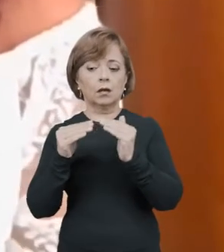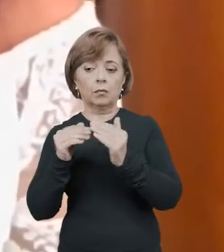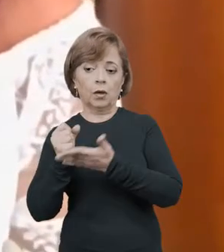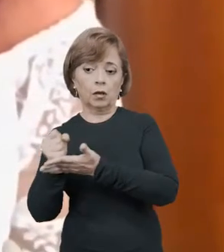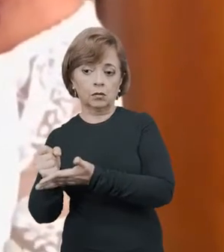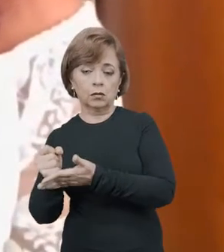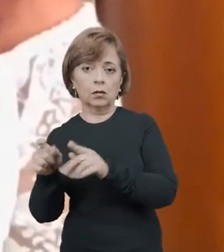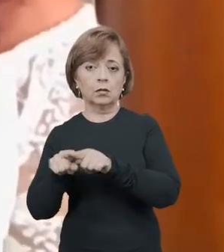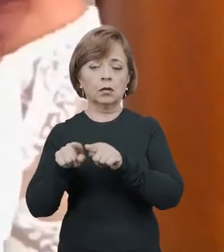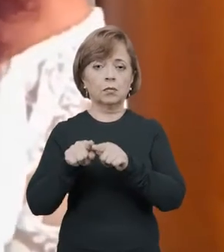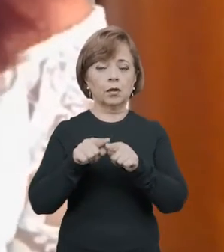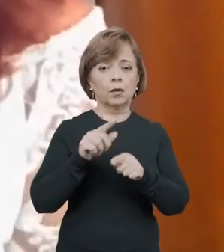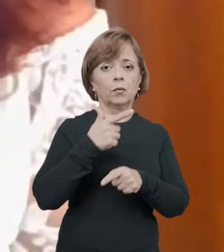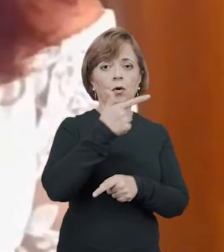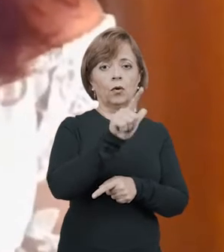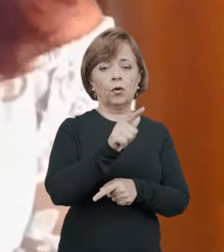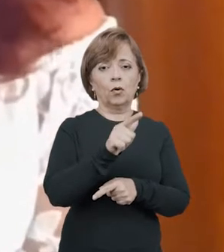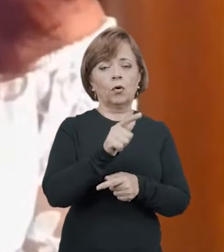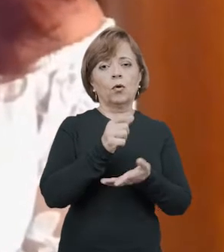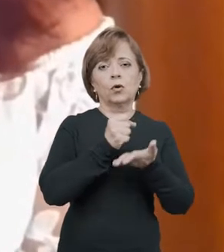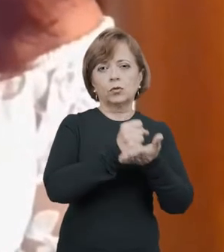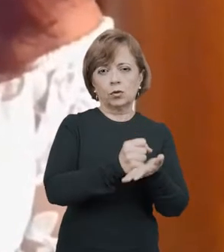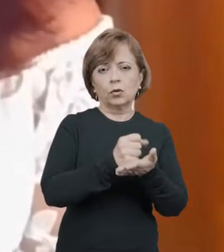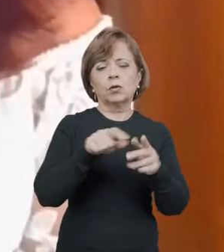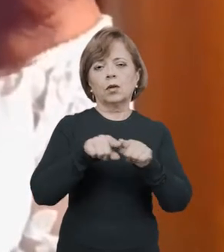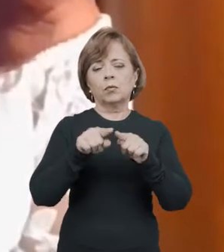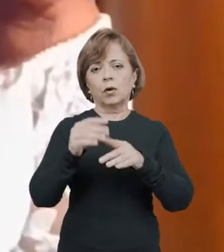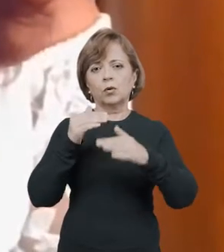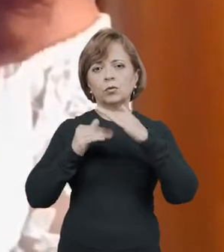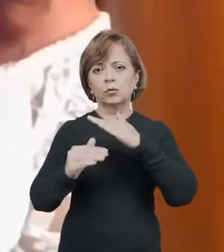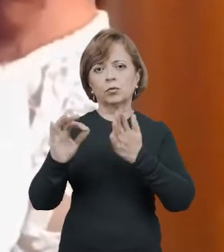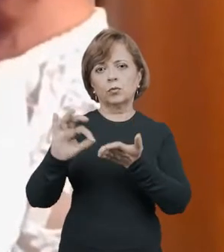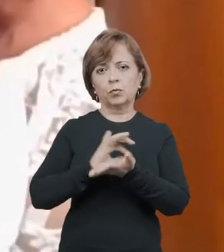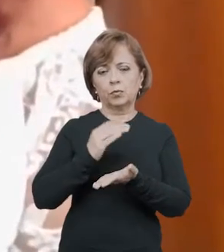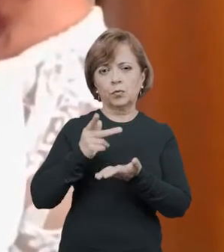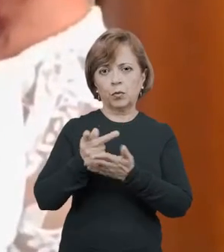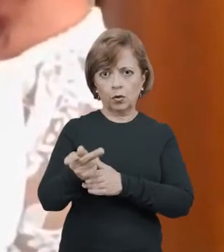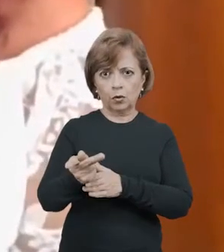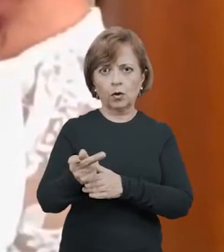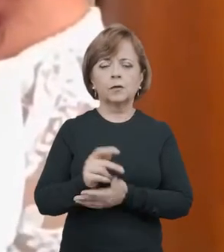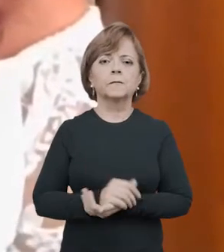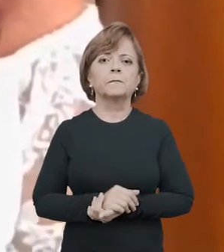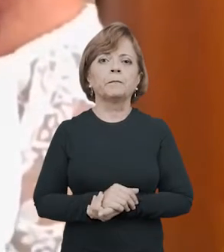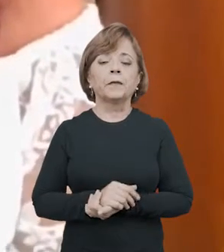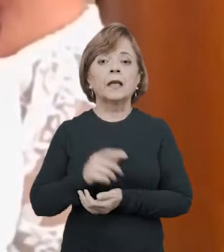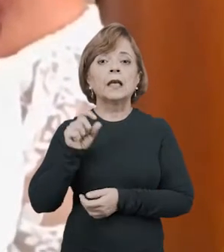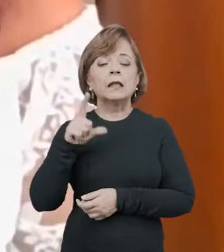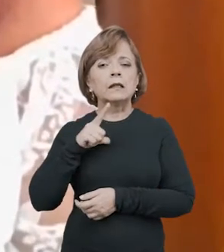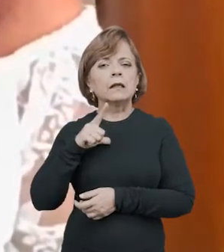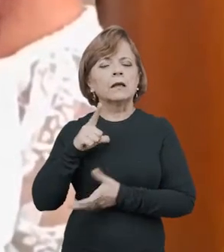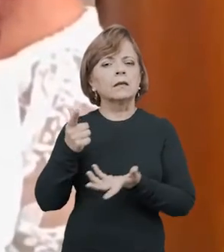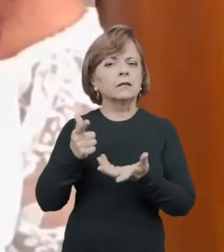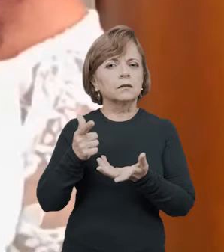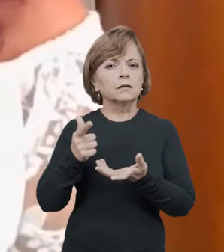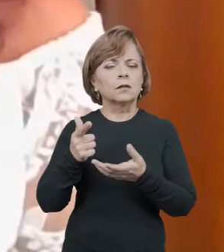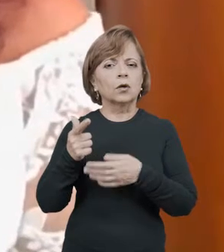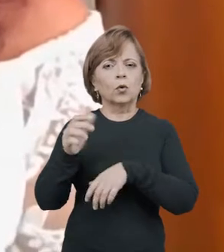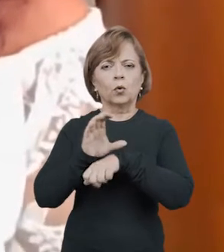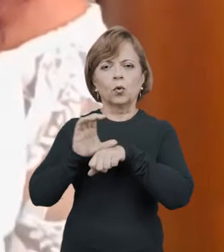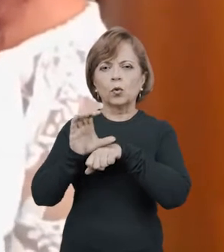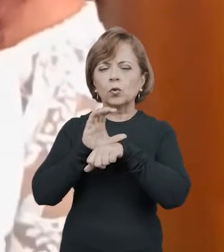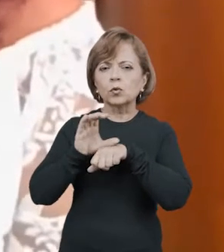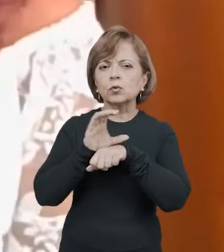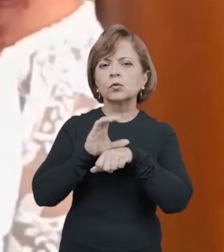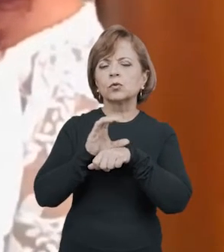pelo assistente quanto pelo assessor e como pelo subprocurador. E a Assessoria de Recursos Constitucionais Cíveis, a